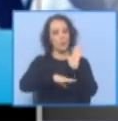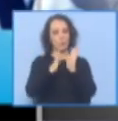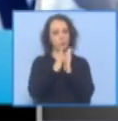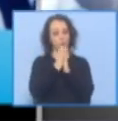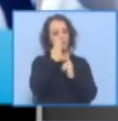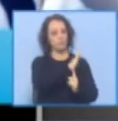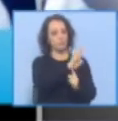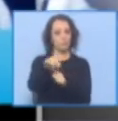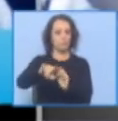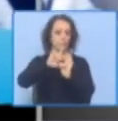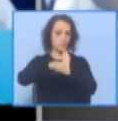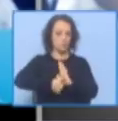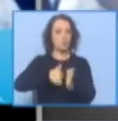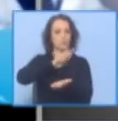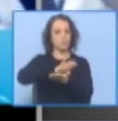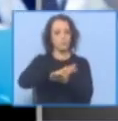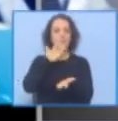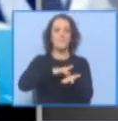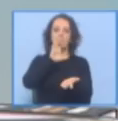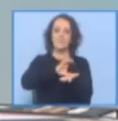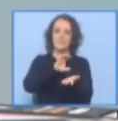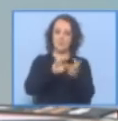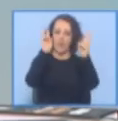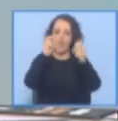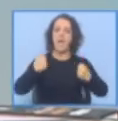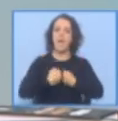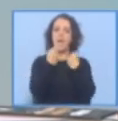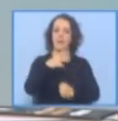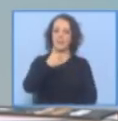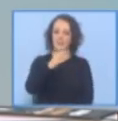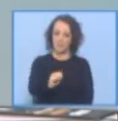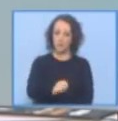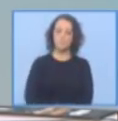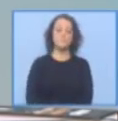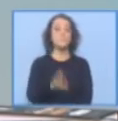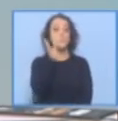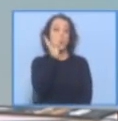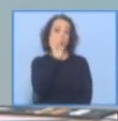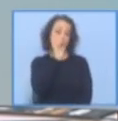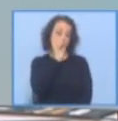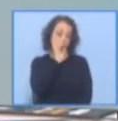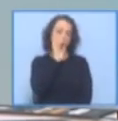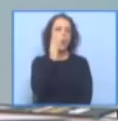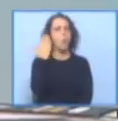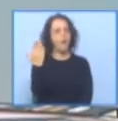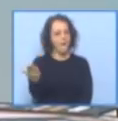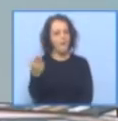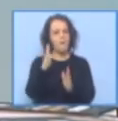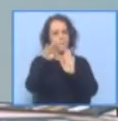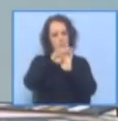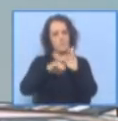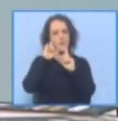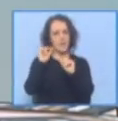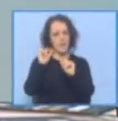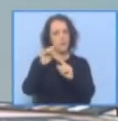apresentar este projeto editorial Dicionário dos Antis. Mais logo, faça-nos companhia também na rádio,